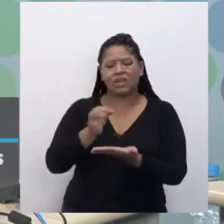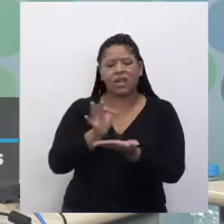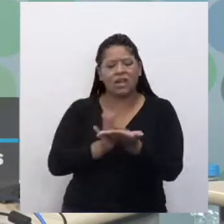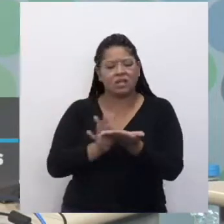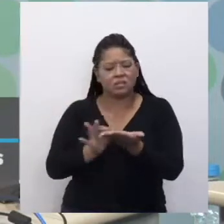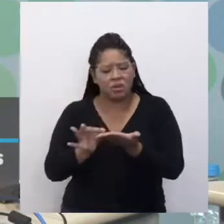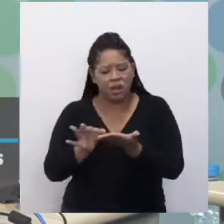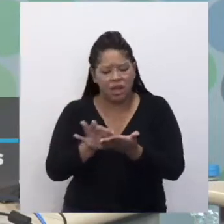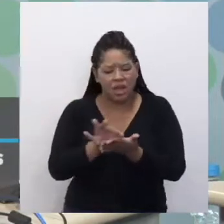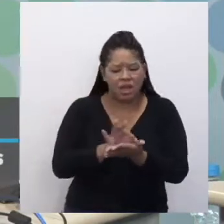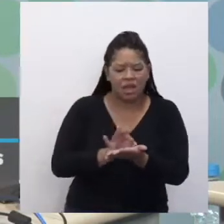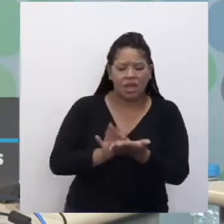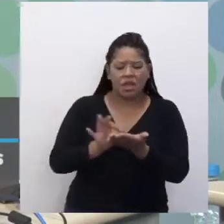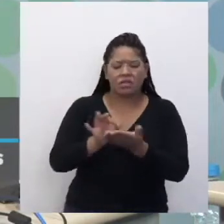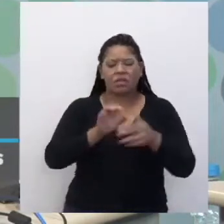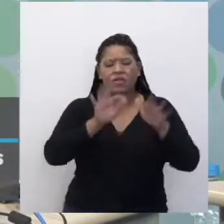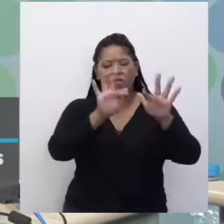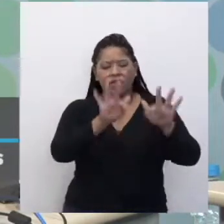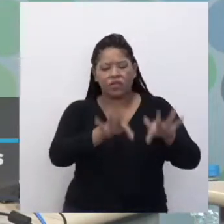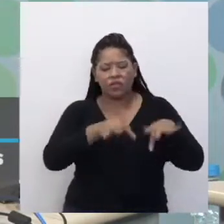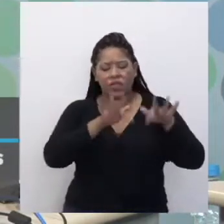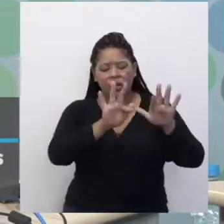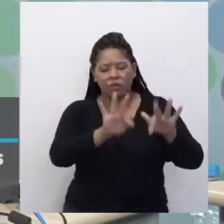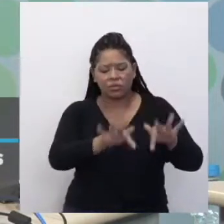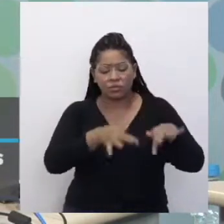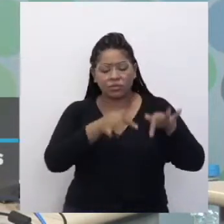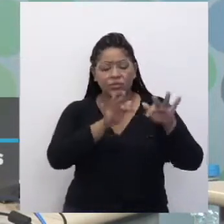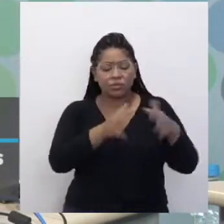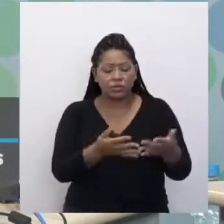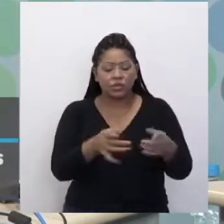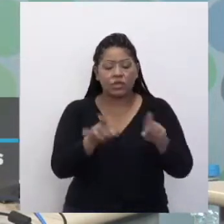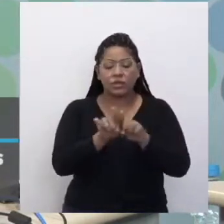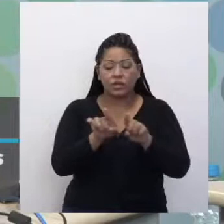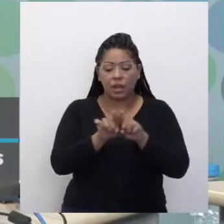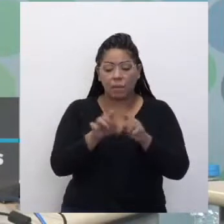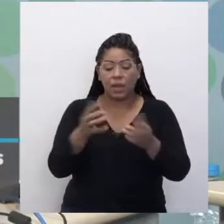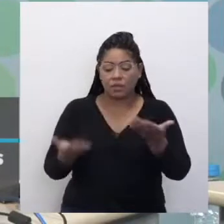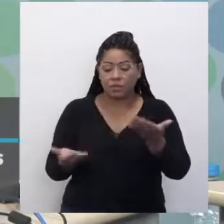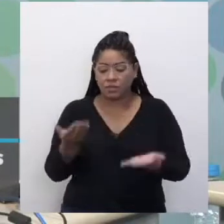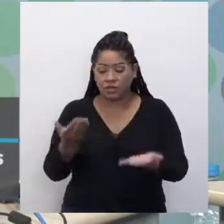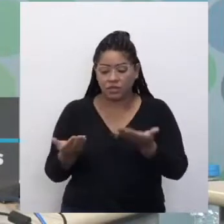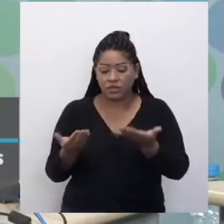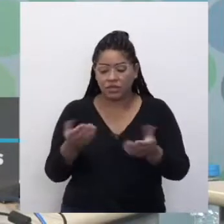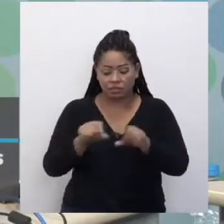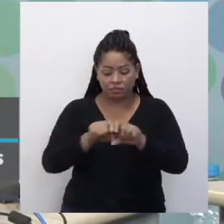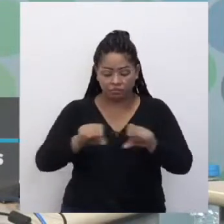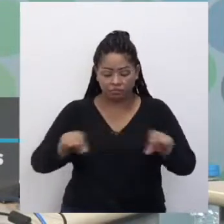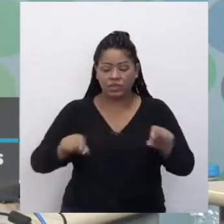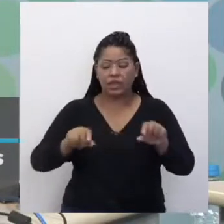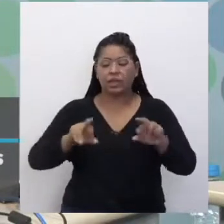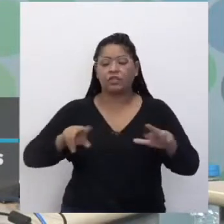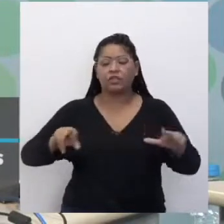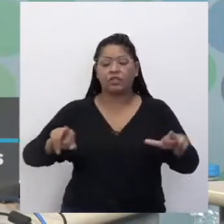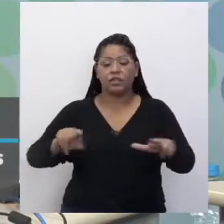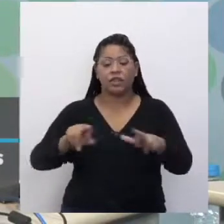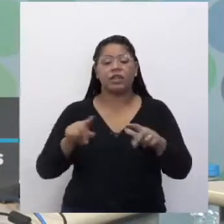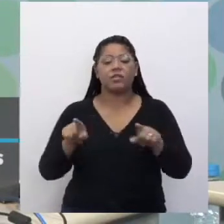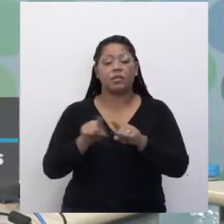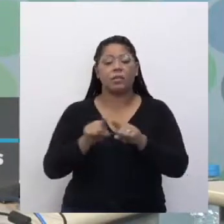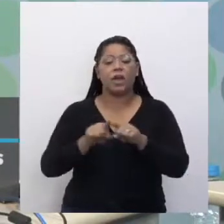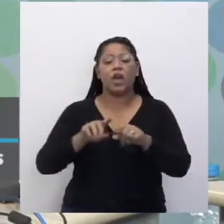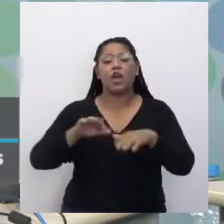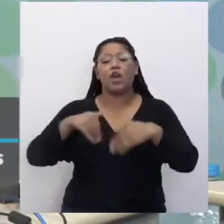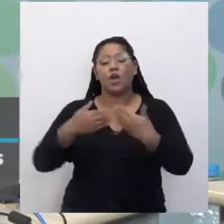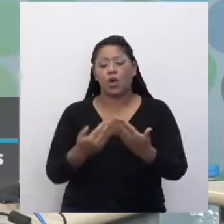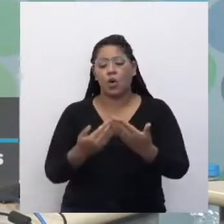moeda era aceita só naquela regiãozinha ali, né? As medidas também eram diferentes, e como as feiras começaram a reunir pessoas de